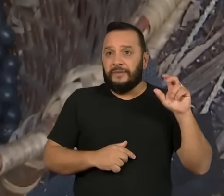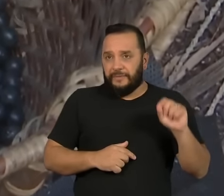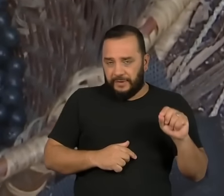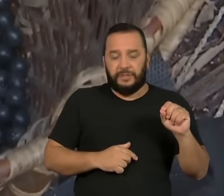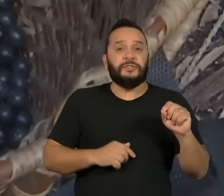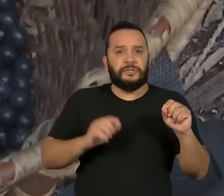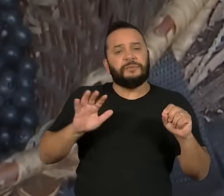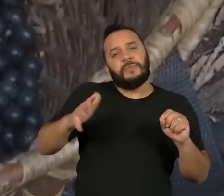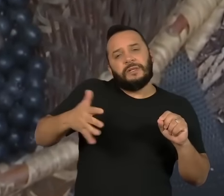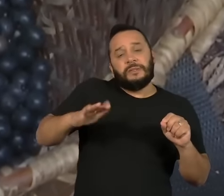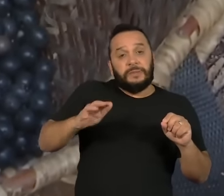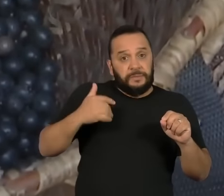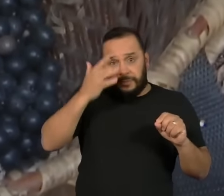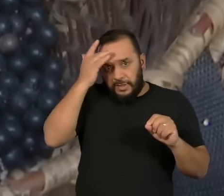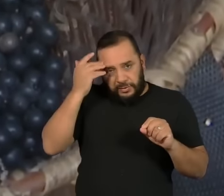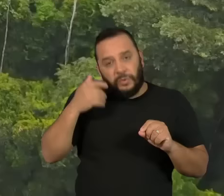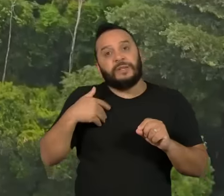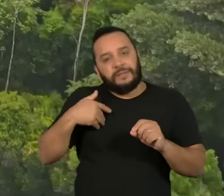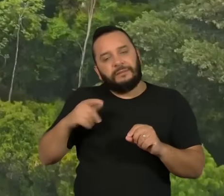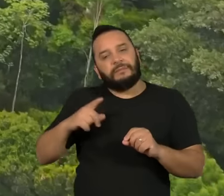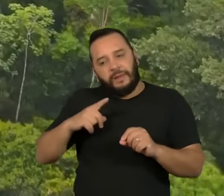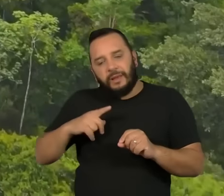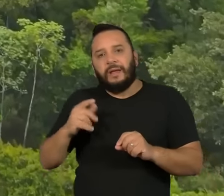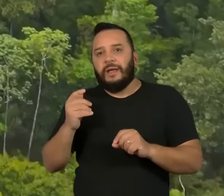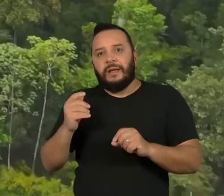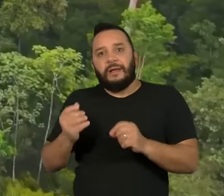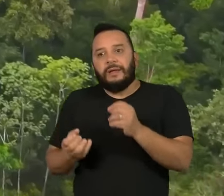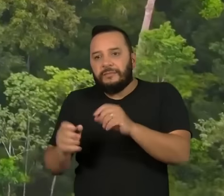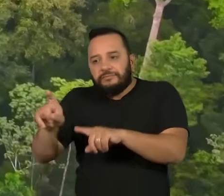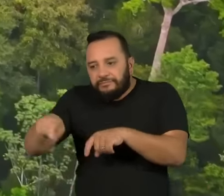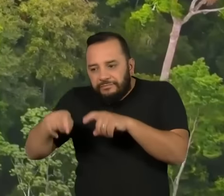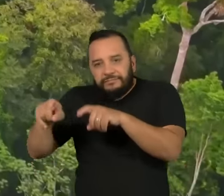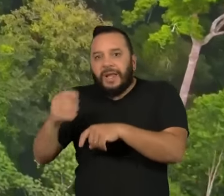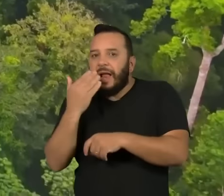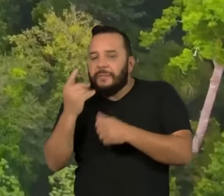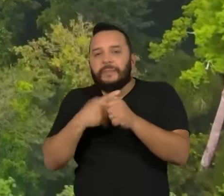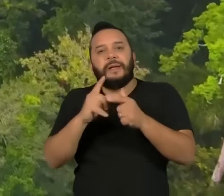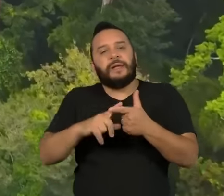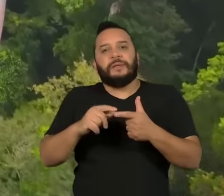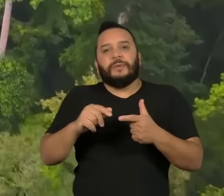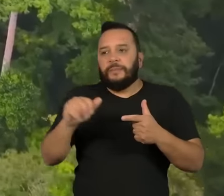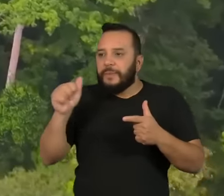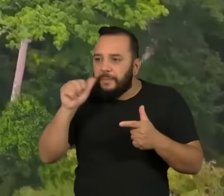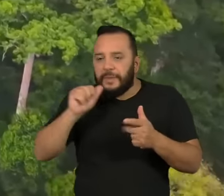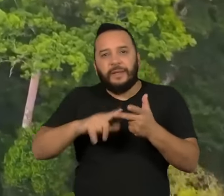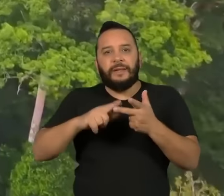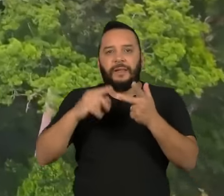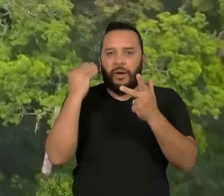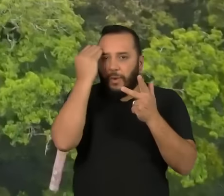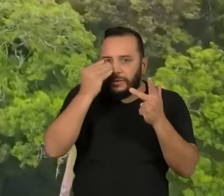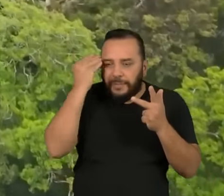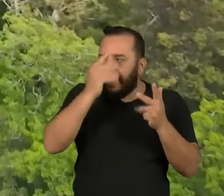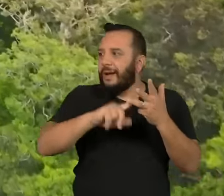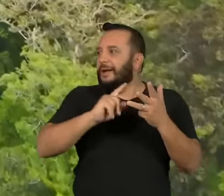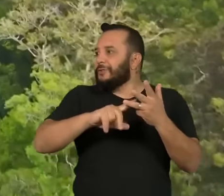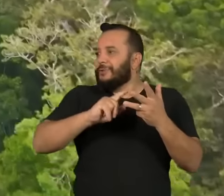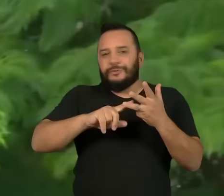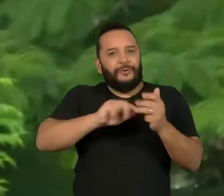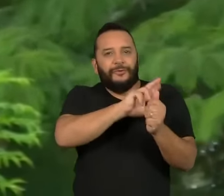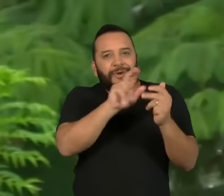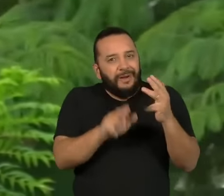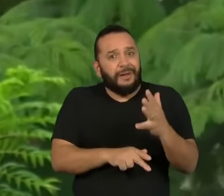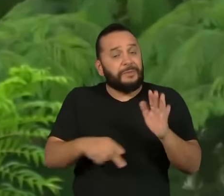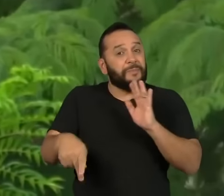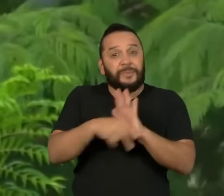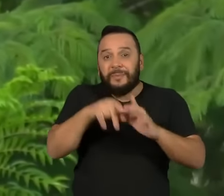médios produtores de alimentos, bebidas e cosméticos, entre outros itens, feitos a partir de elementos da floresta,